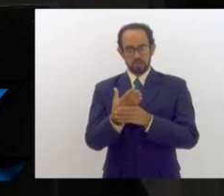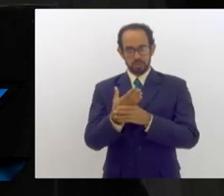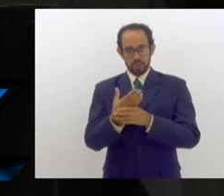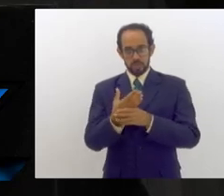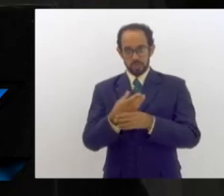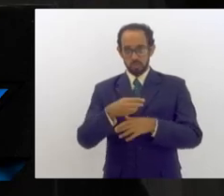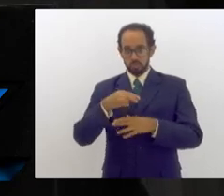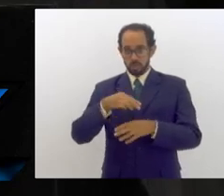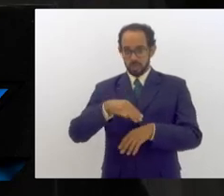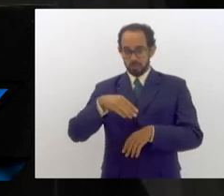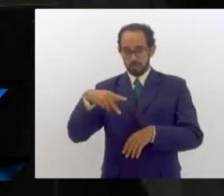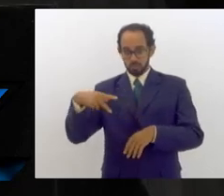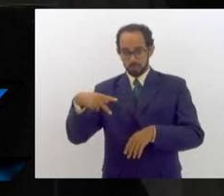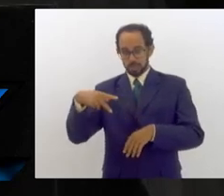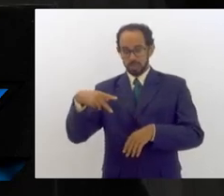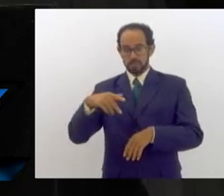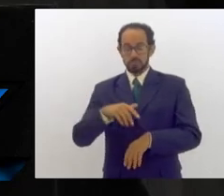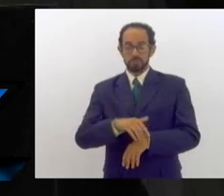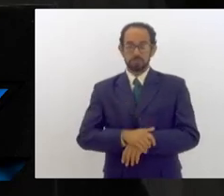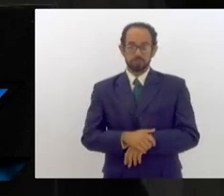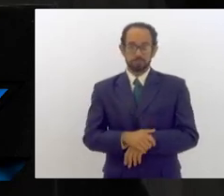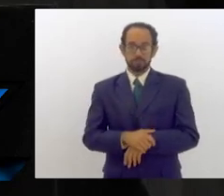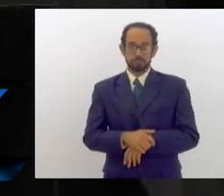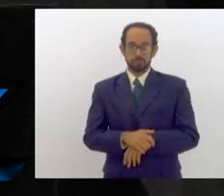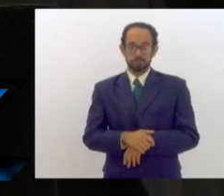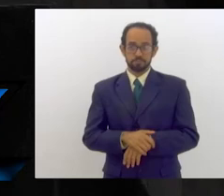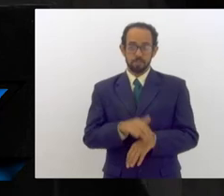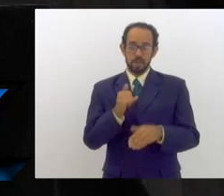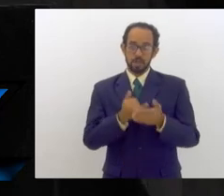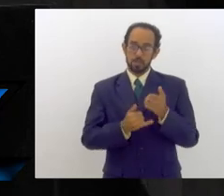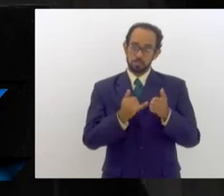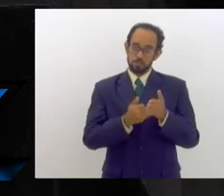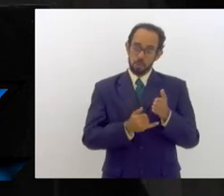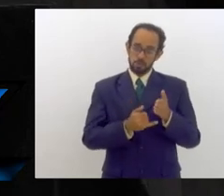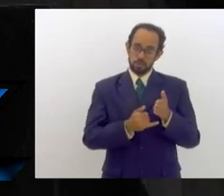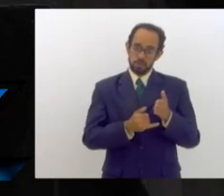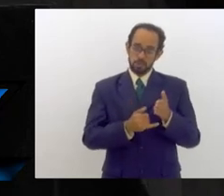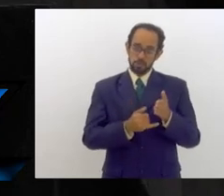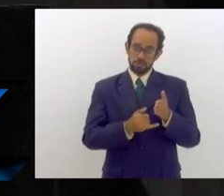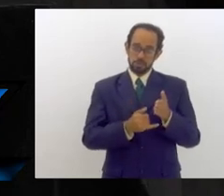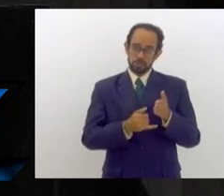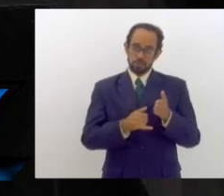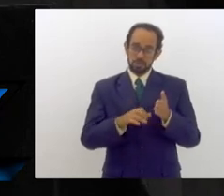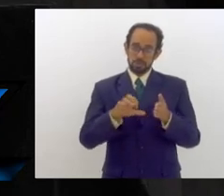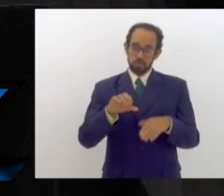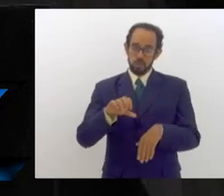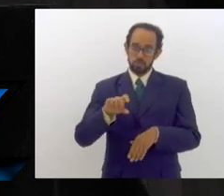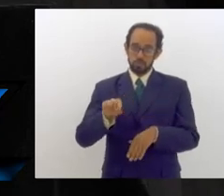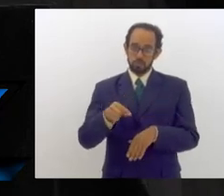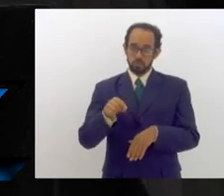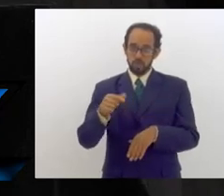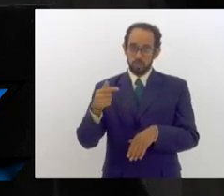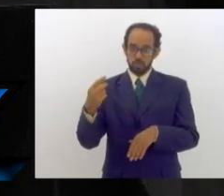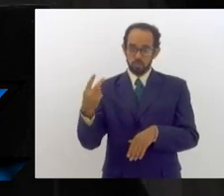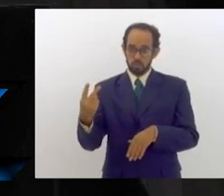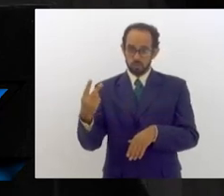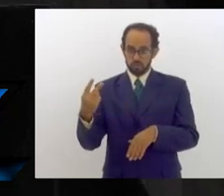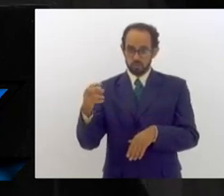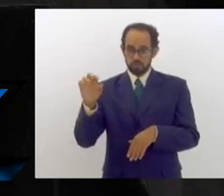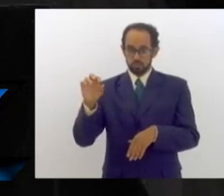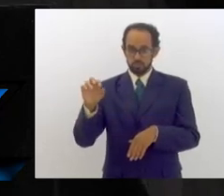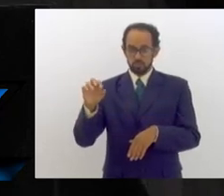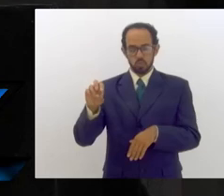Medida Provisória para tributar em nove ponto dois ou